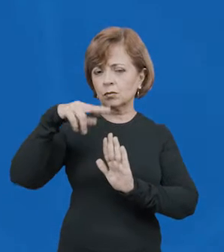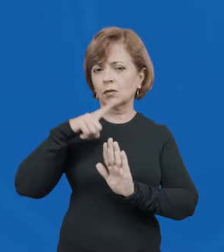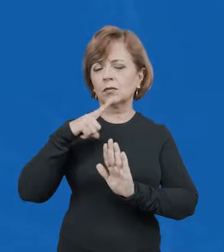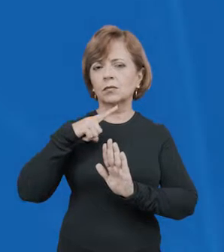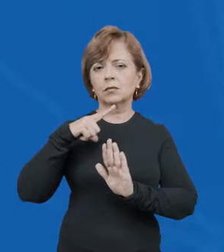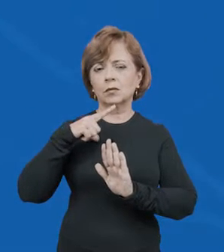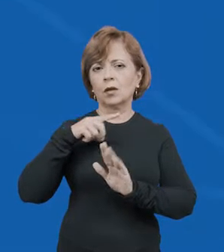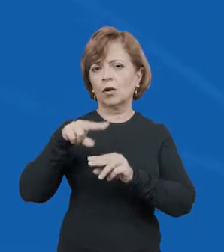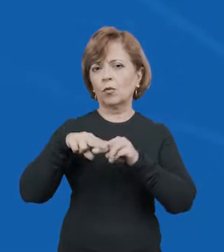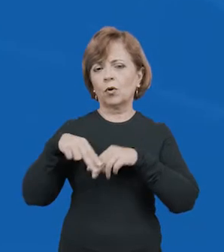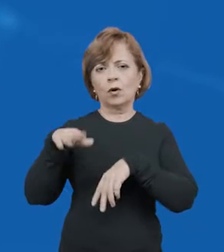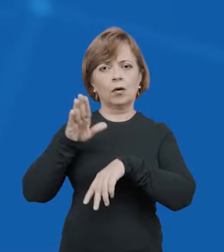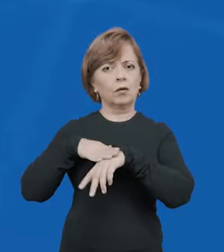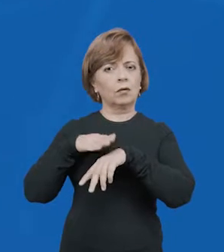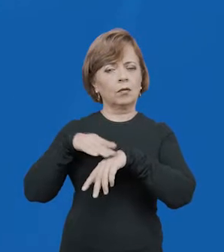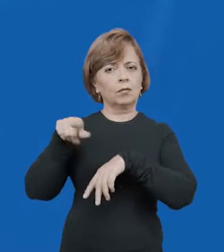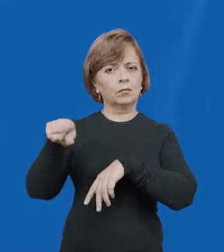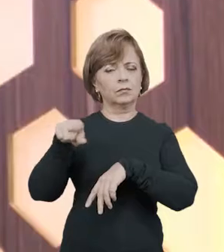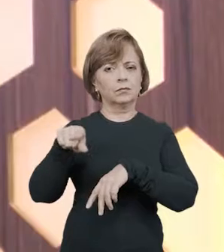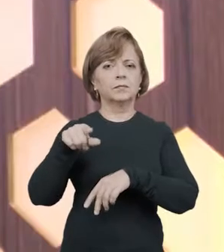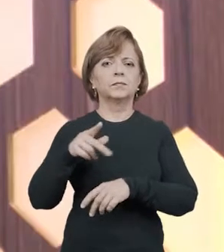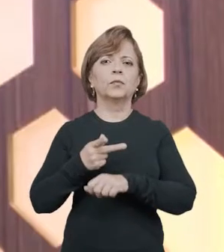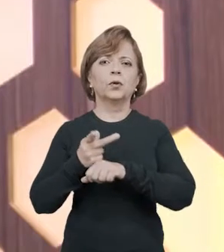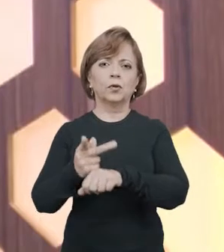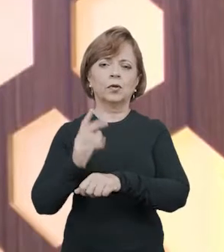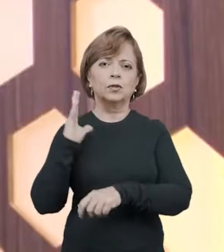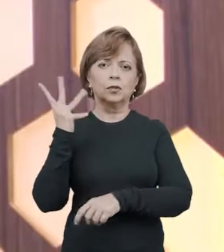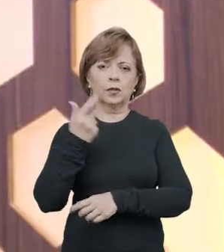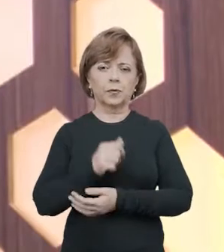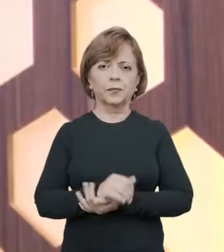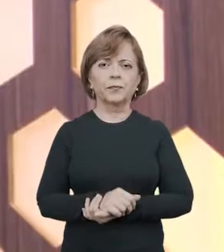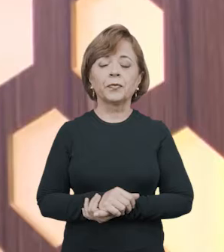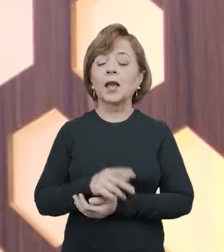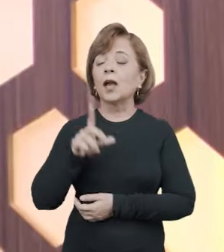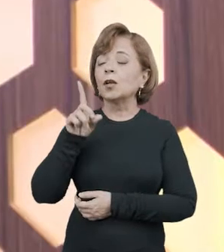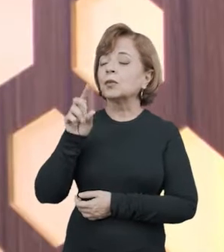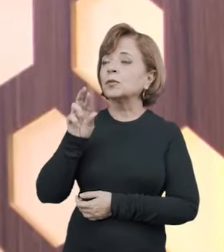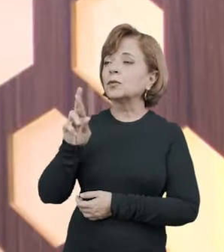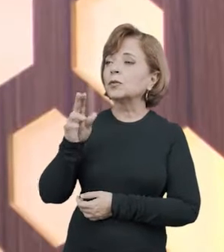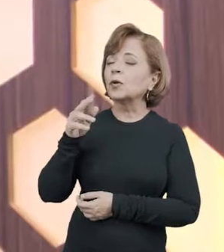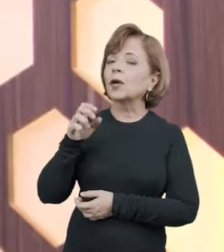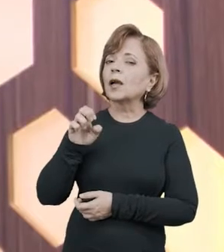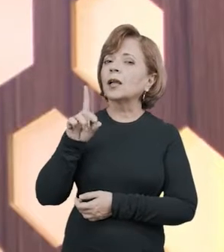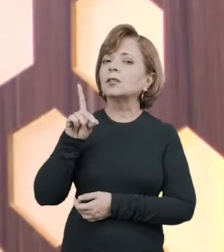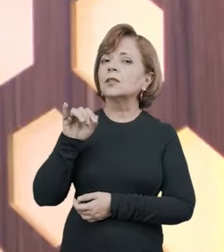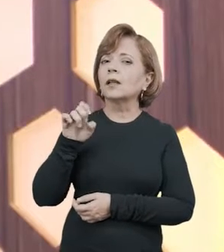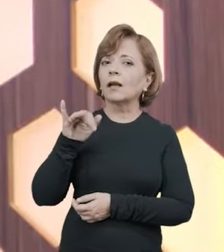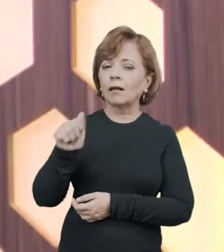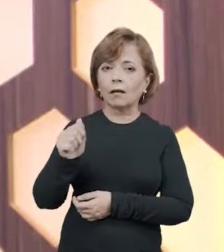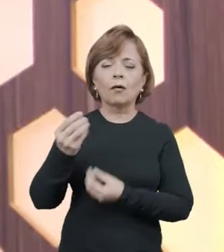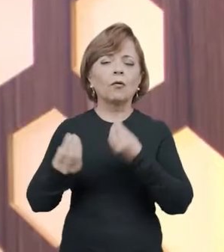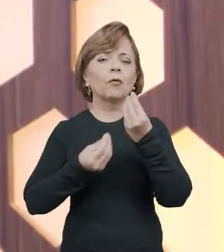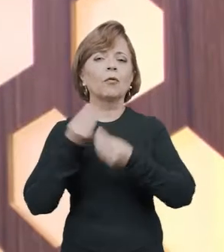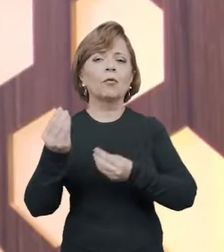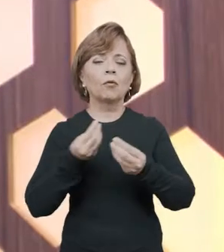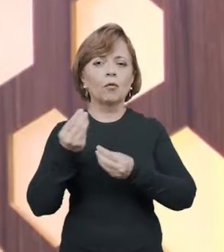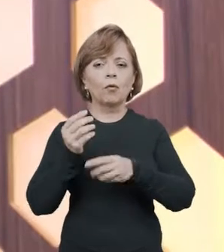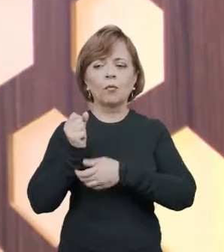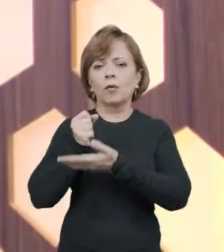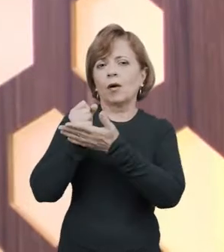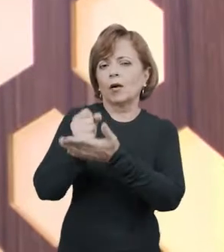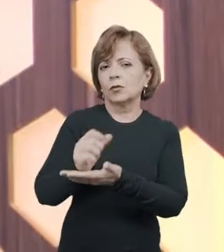ato específico do Procurador-Geral de Justiça. E, doutora Edileia, como a Subprocuradoria auxilia a Procuradoria-Geral